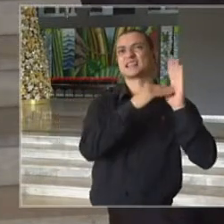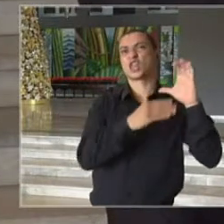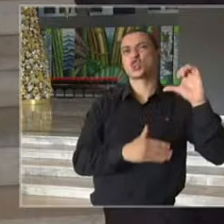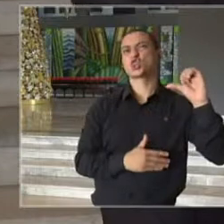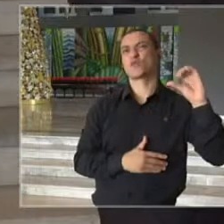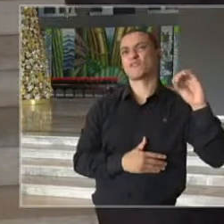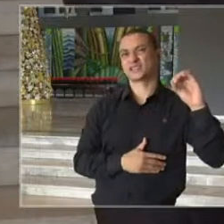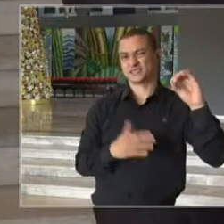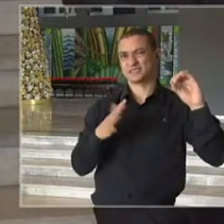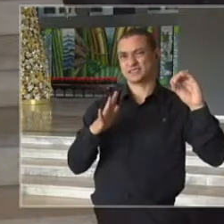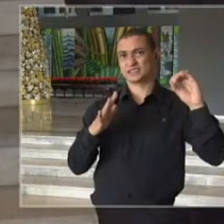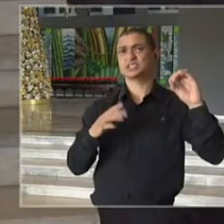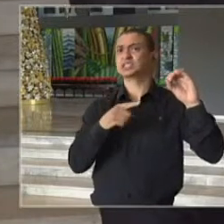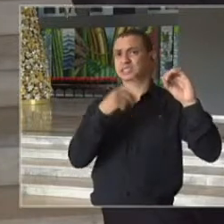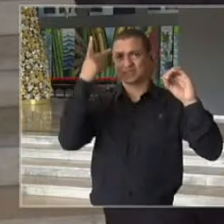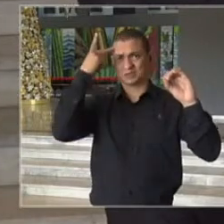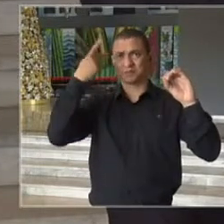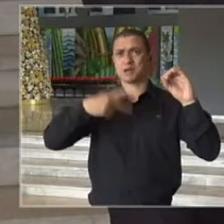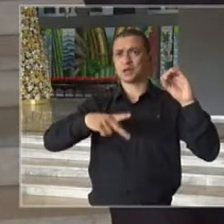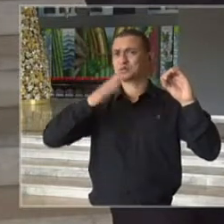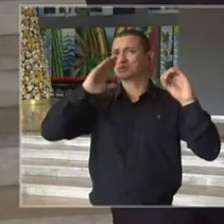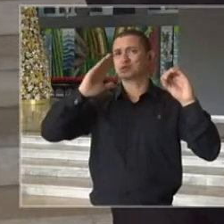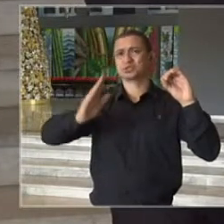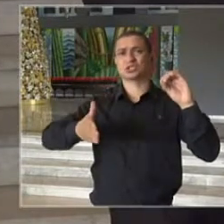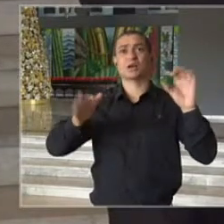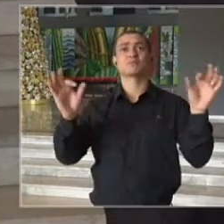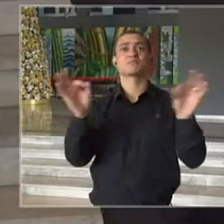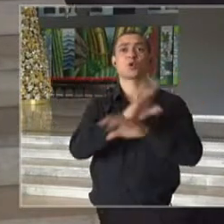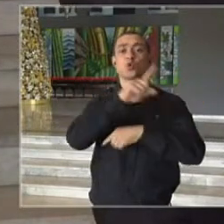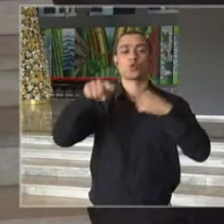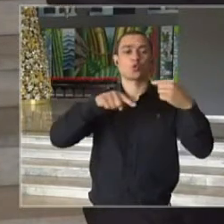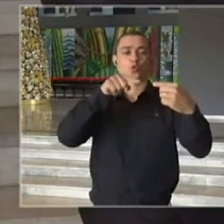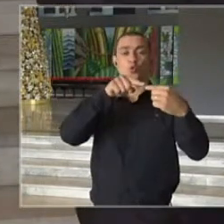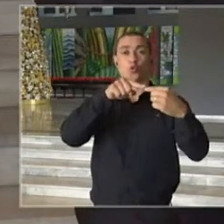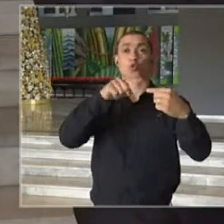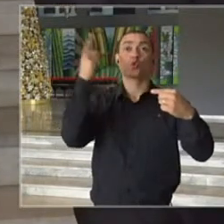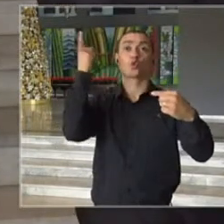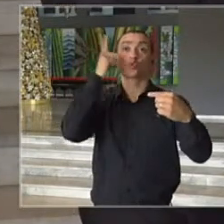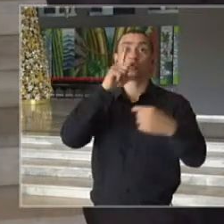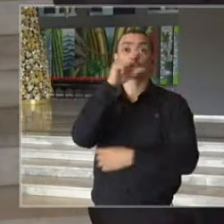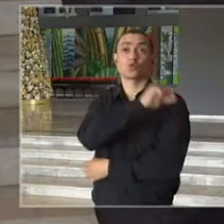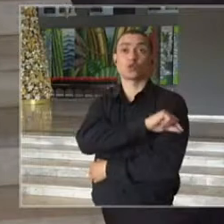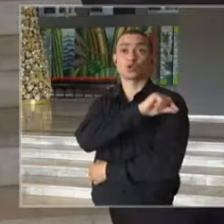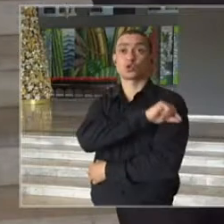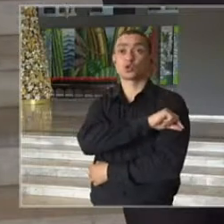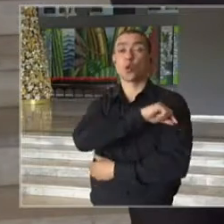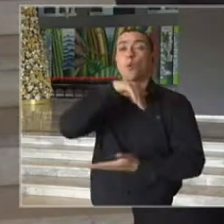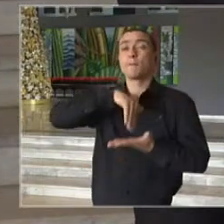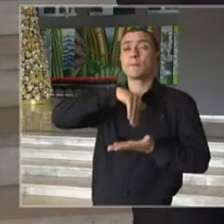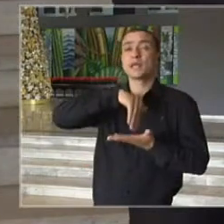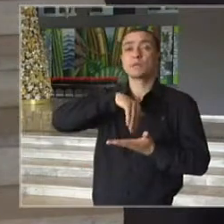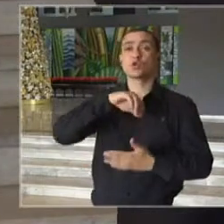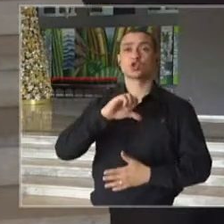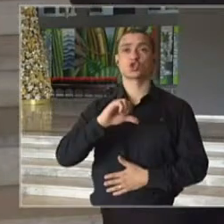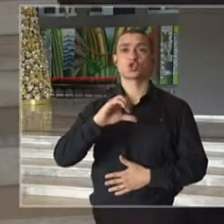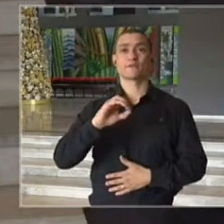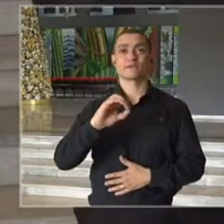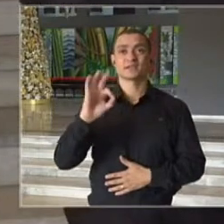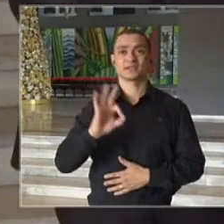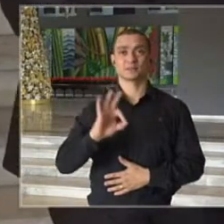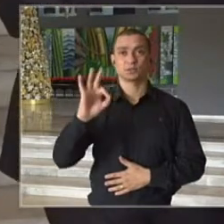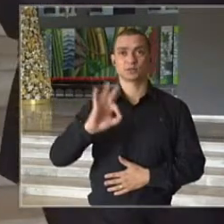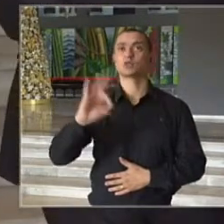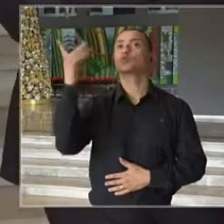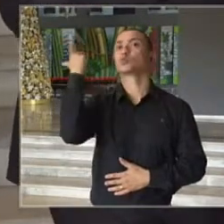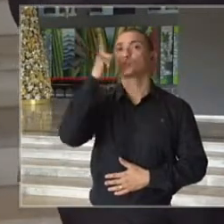ou mais, o estado de São Paulo já cumpriu a sua meta de vacinar no mínimo 90% dessa